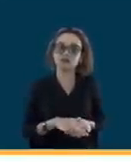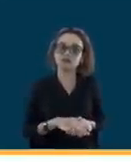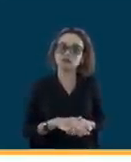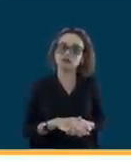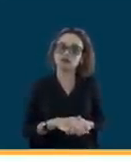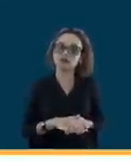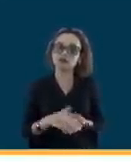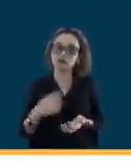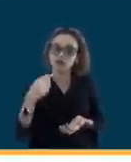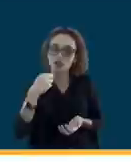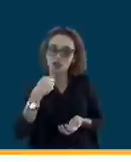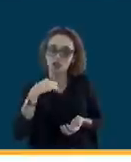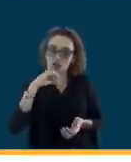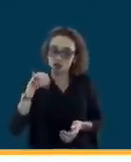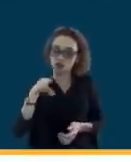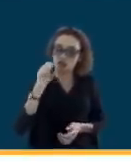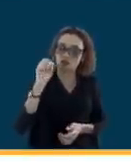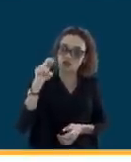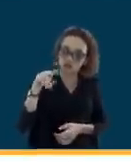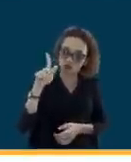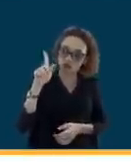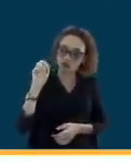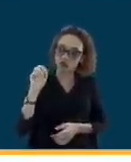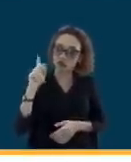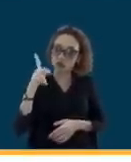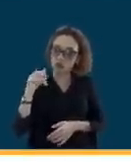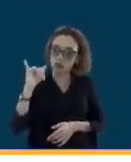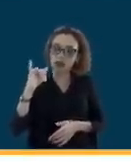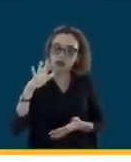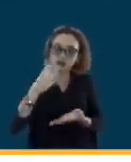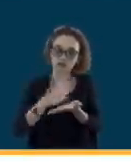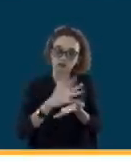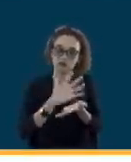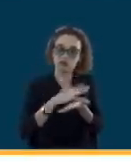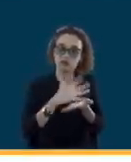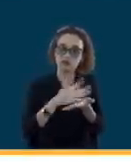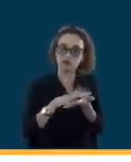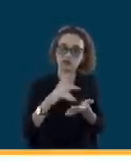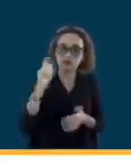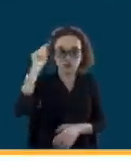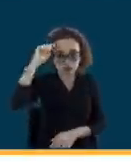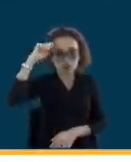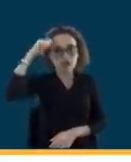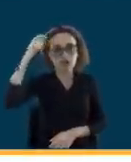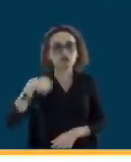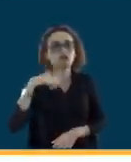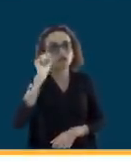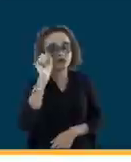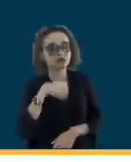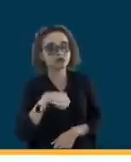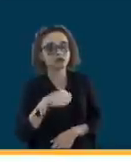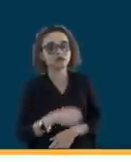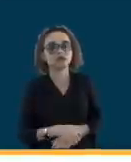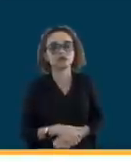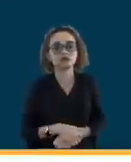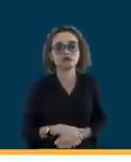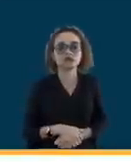Eu sou o jongo, sou o pai do samba, sou negro, sim, senhor.